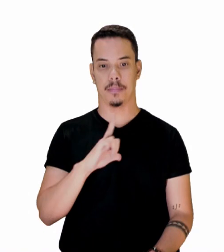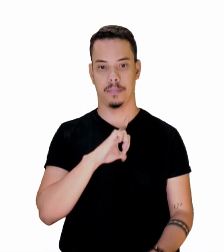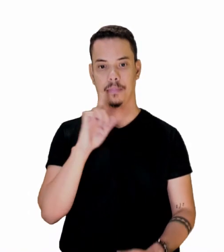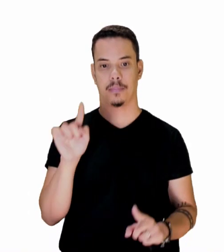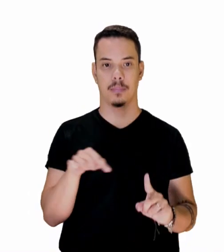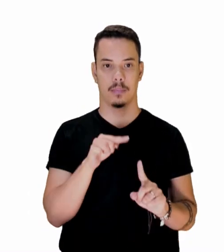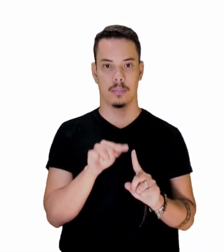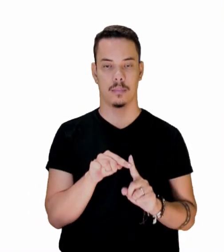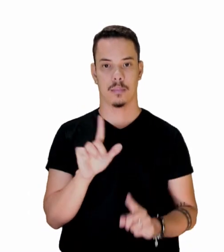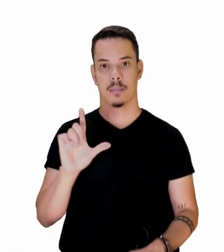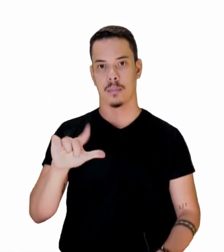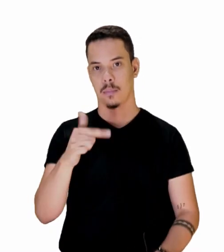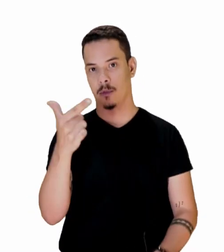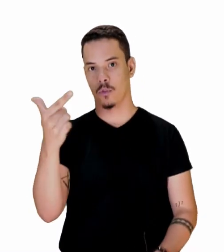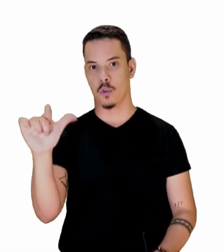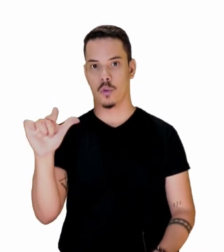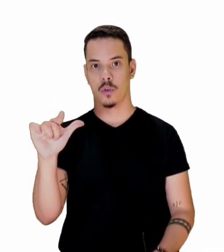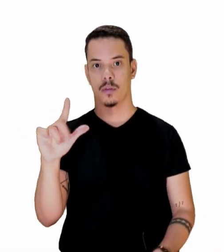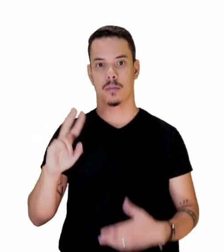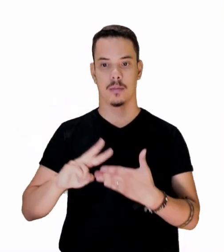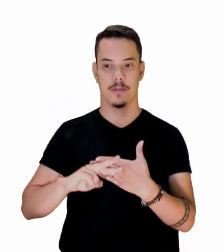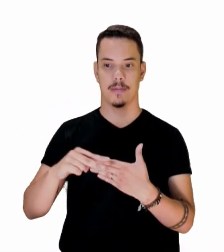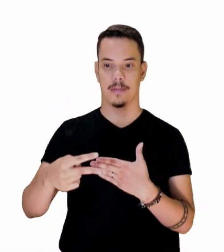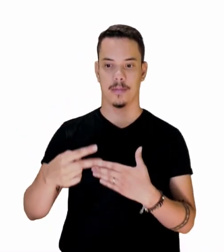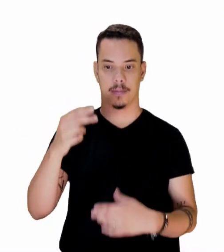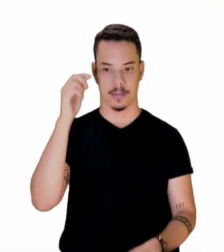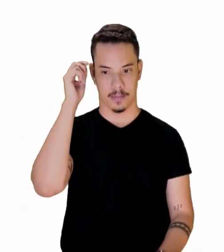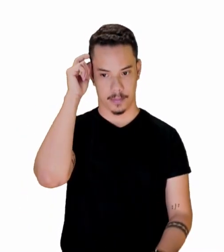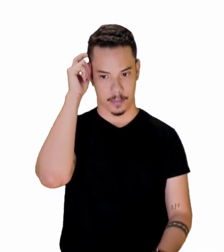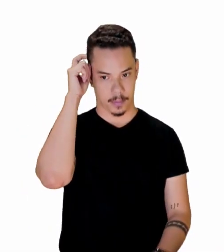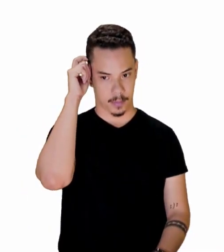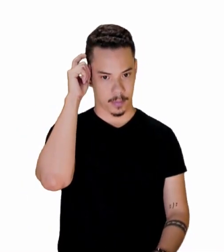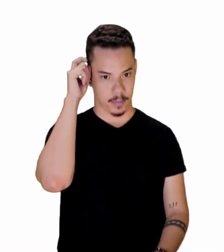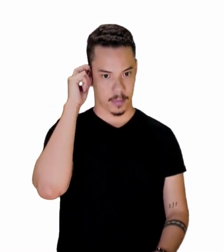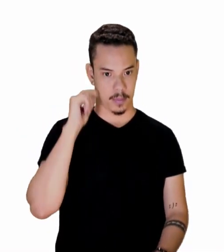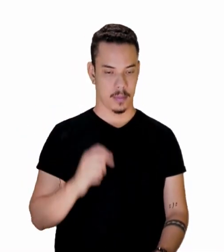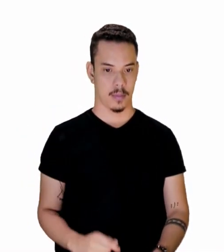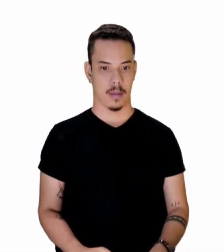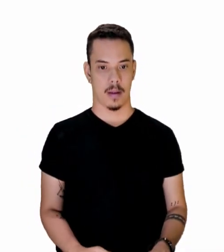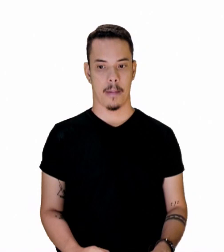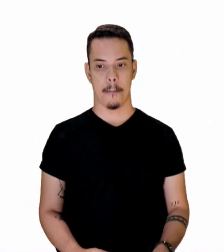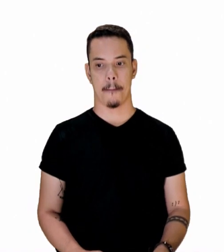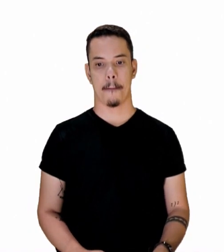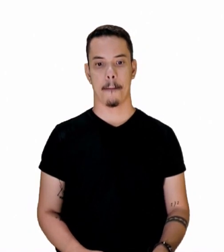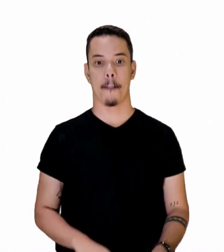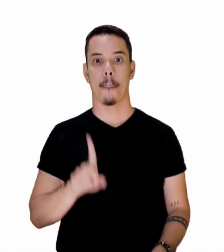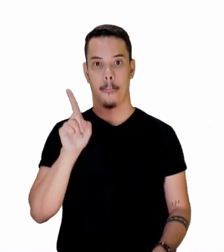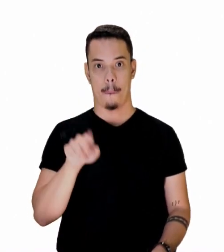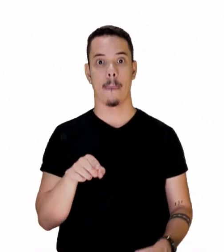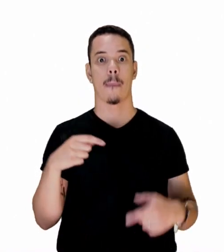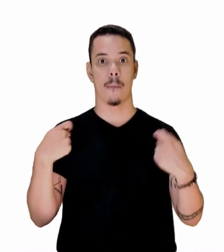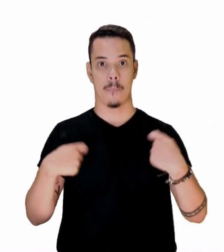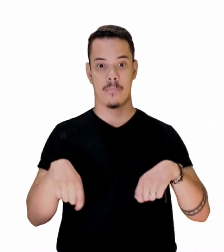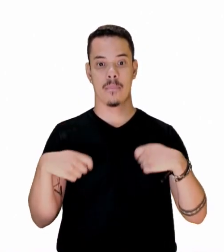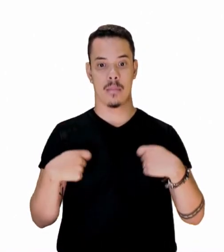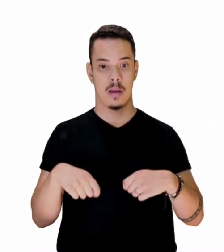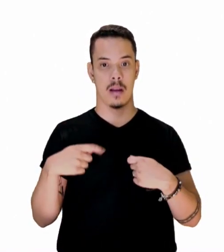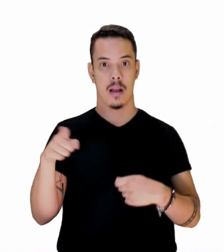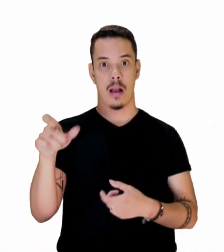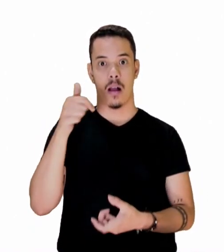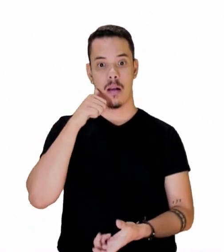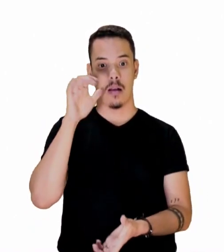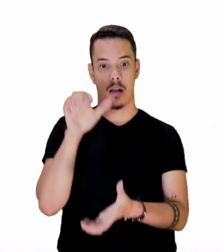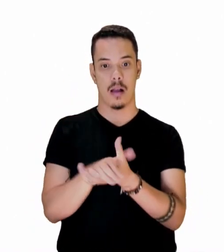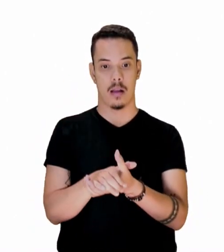e a outra de condição. Beleza? E temos mais aqui. É necessário que ela se